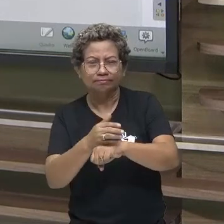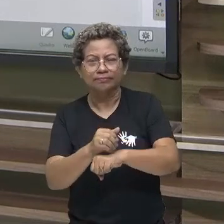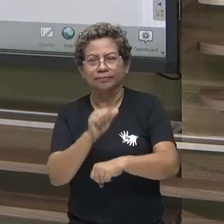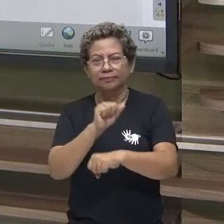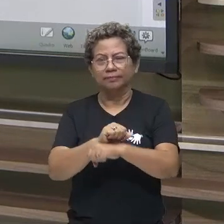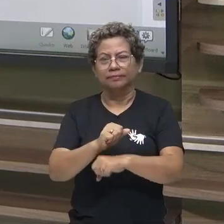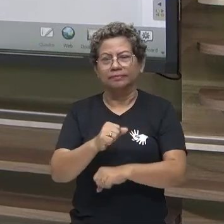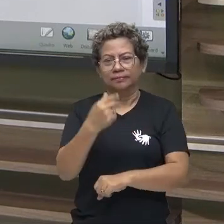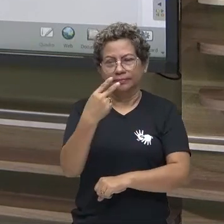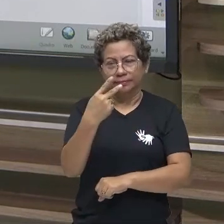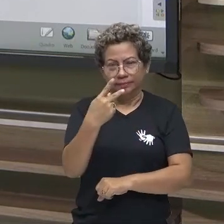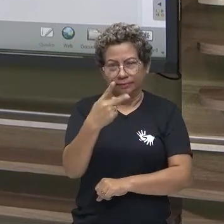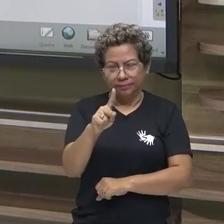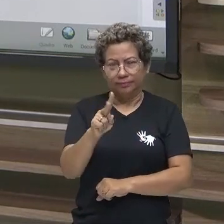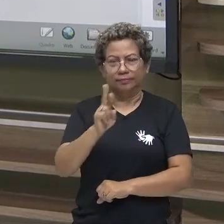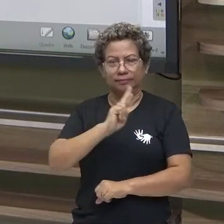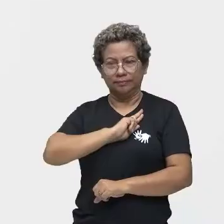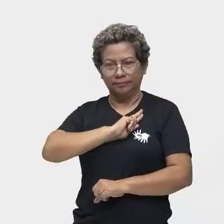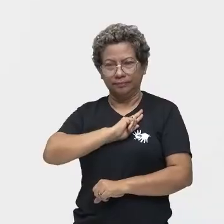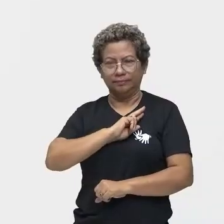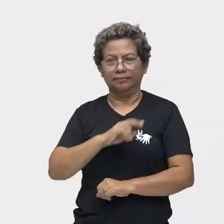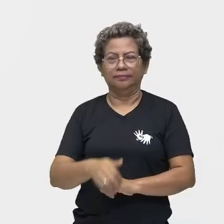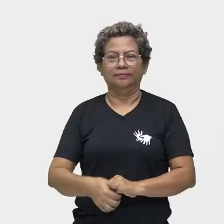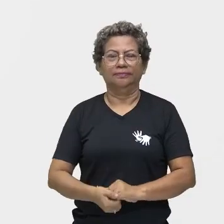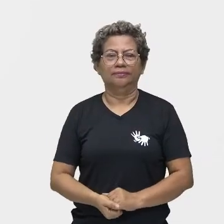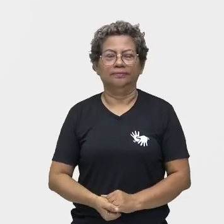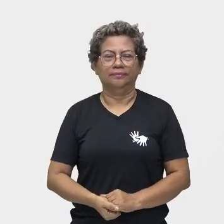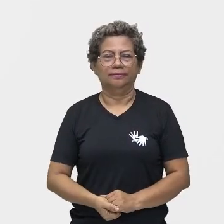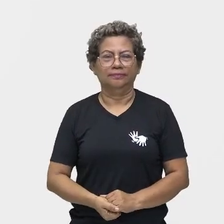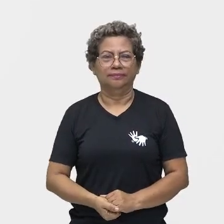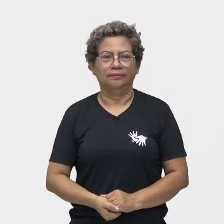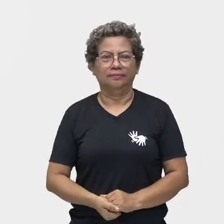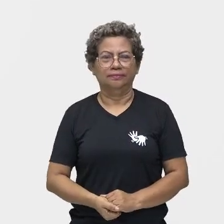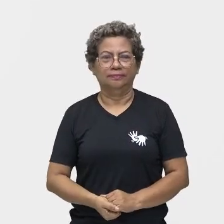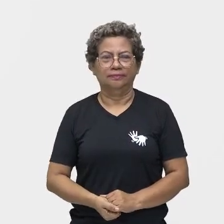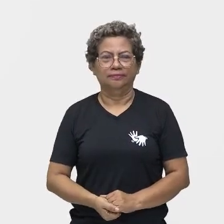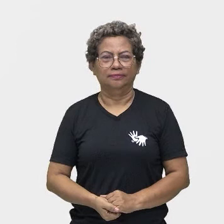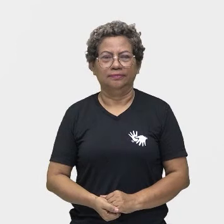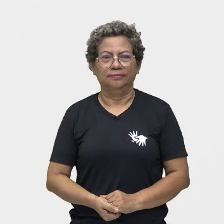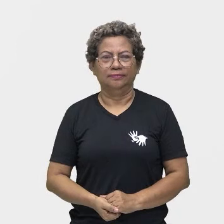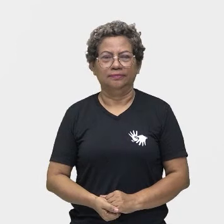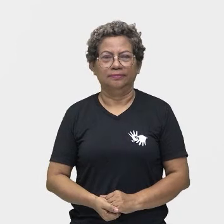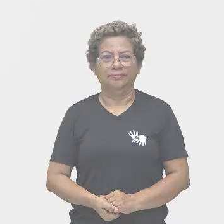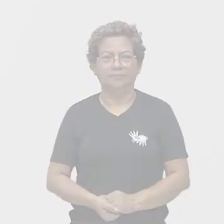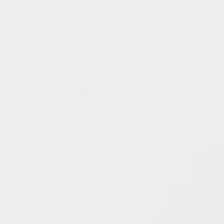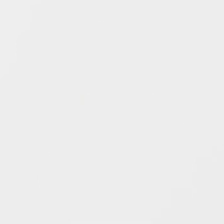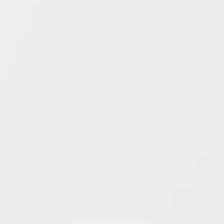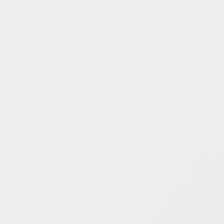interatividade. Então, até lá.